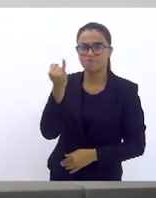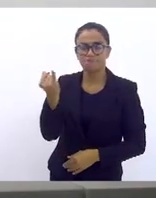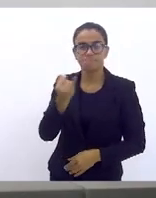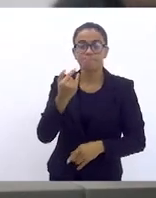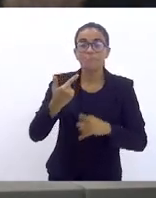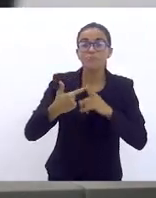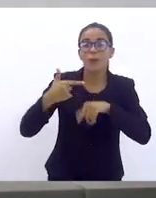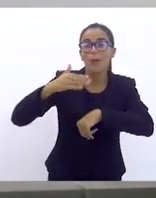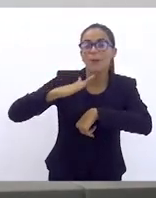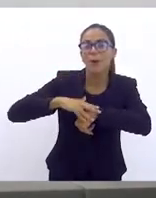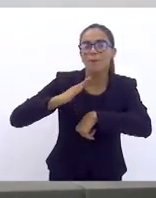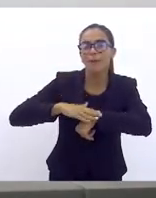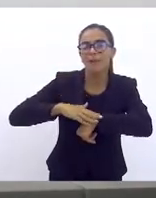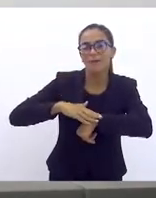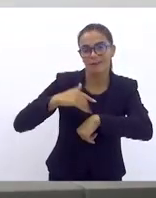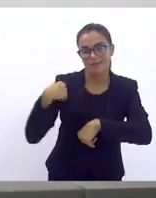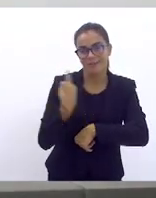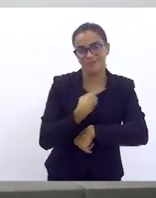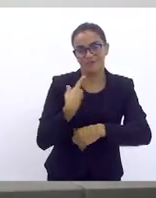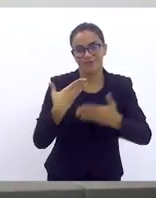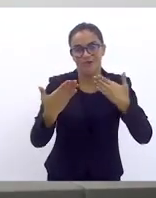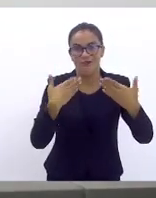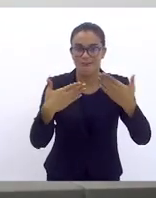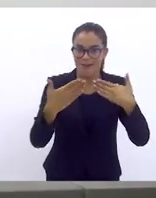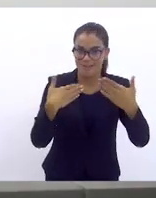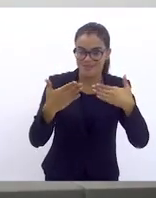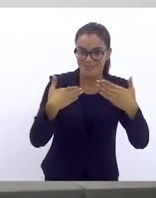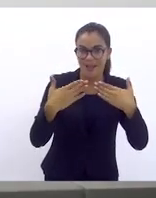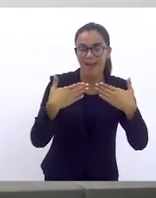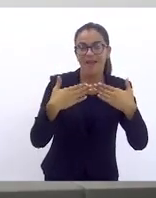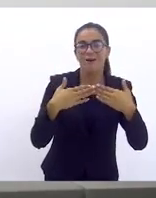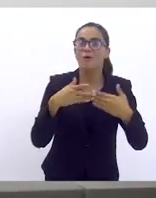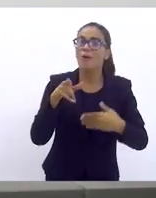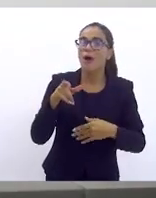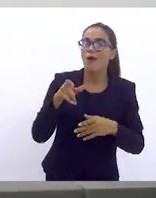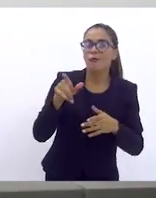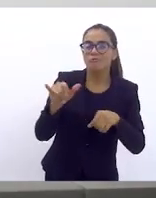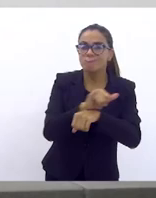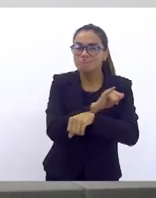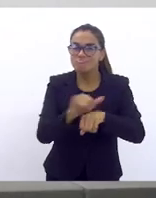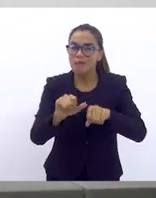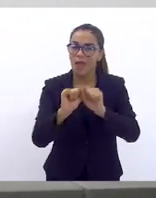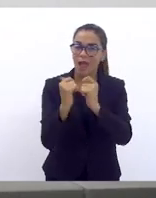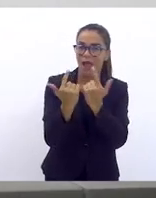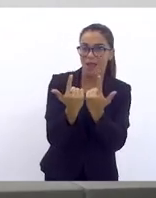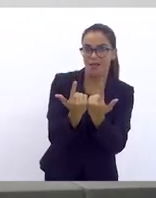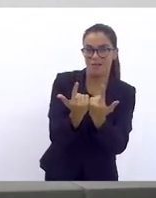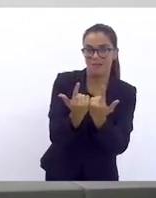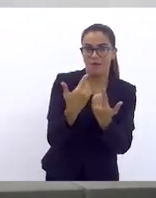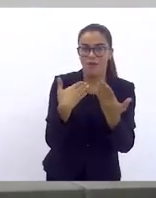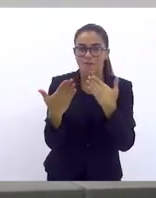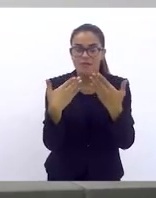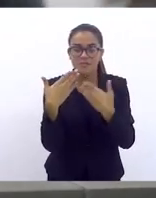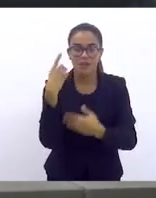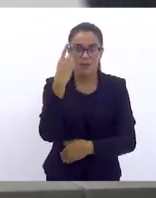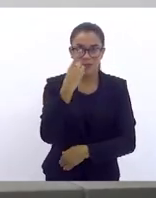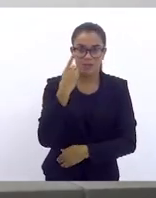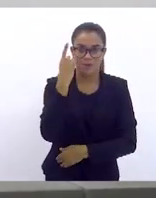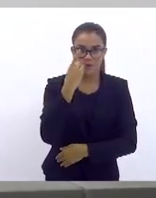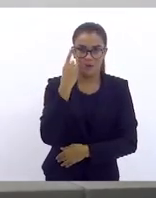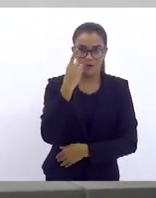é um momento de nós conversarmos com a sociedade através da Assembleia Legislativa conversarmos com os deputados eu